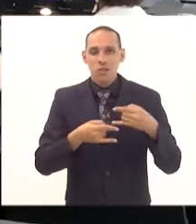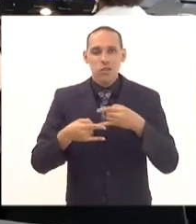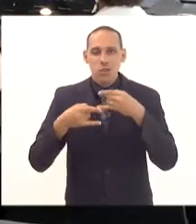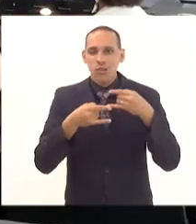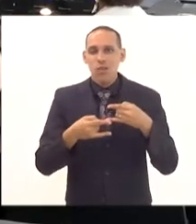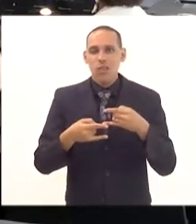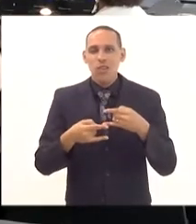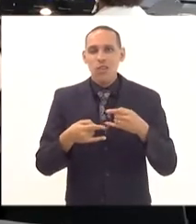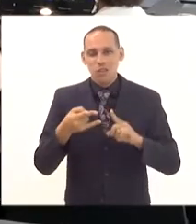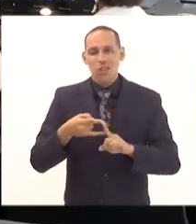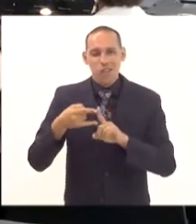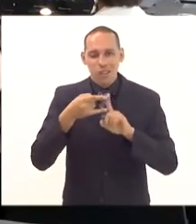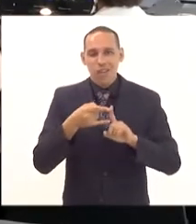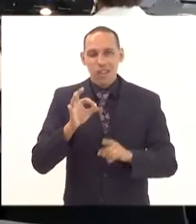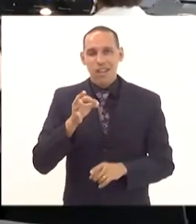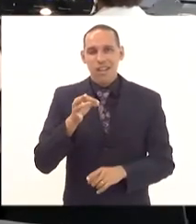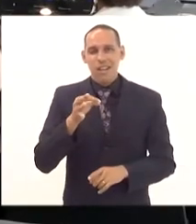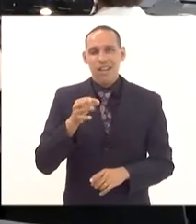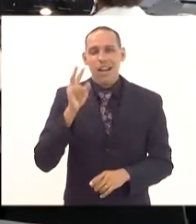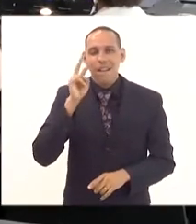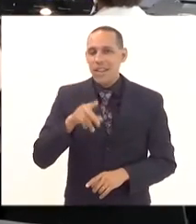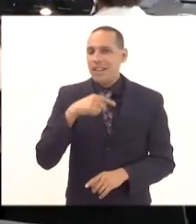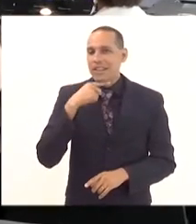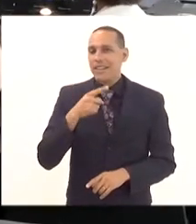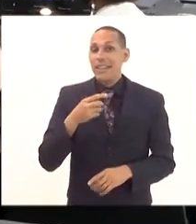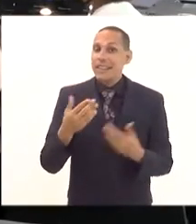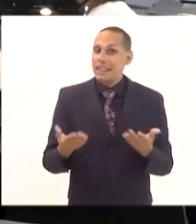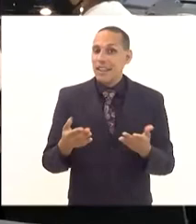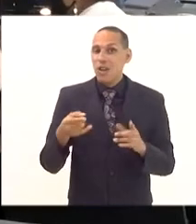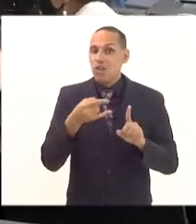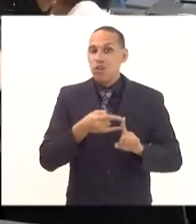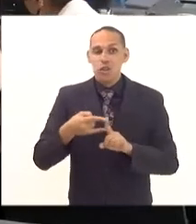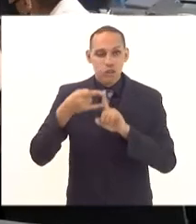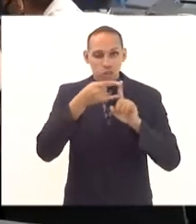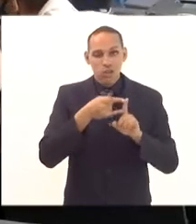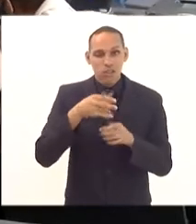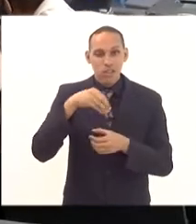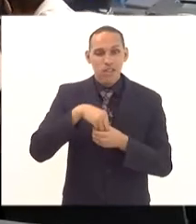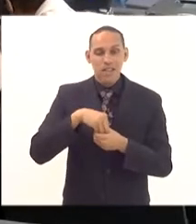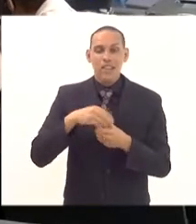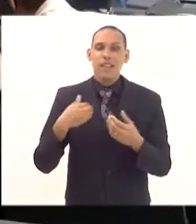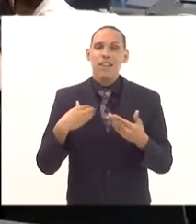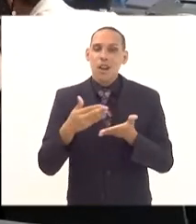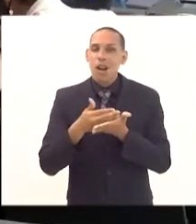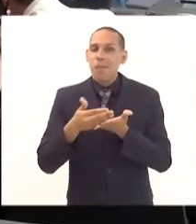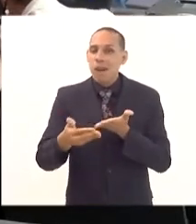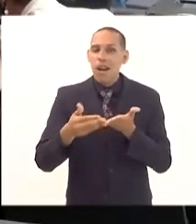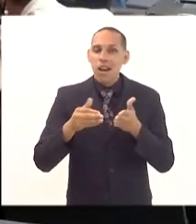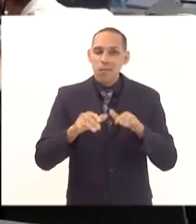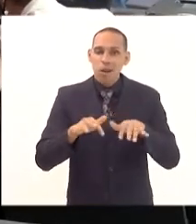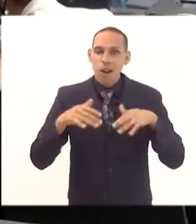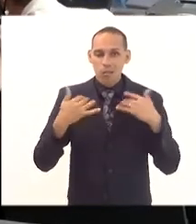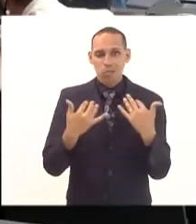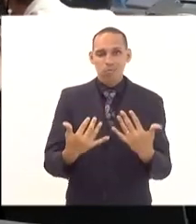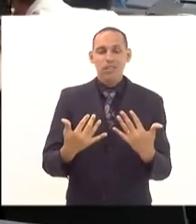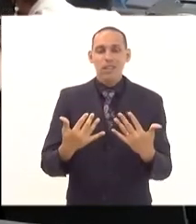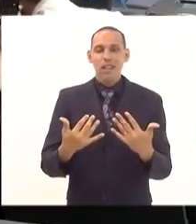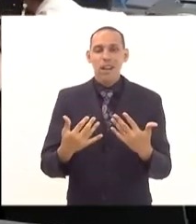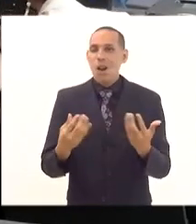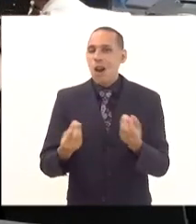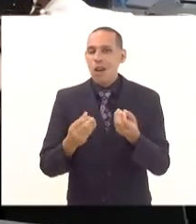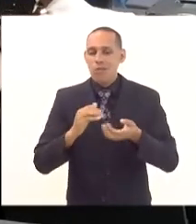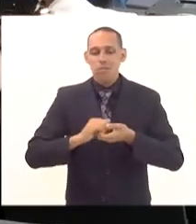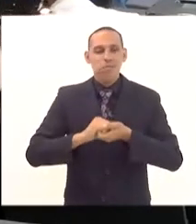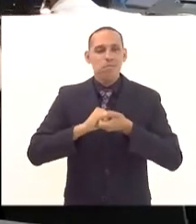consigo vê-lo aqui bom então nós já que ele tá no Zoom eu inicio audiência passando já para uma saudação